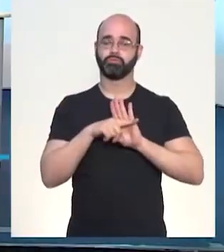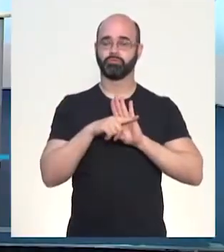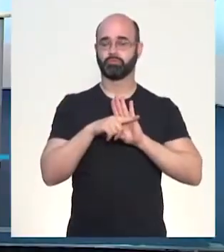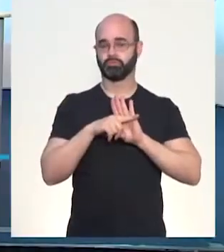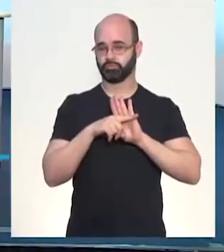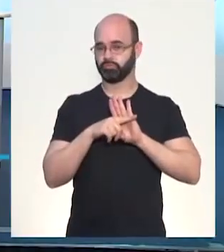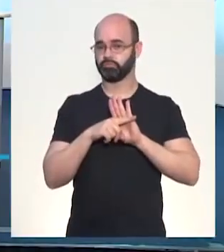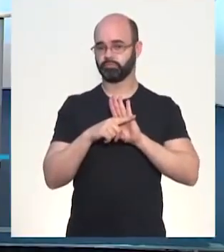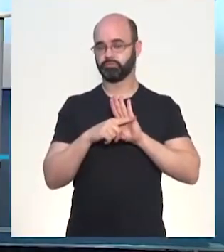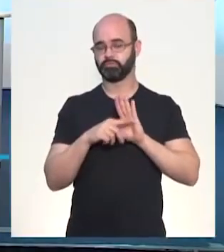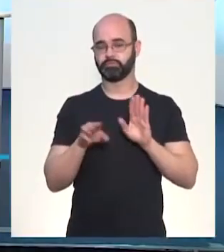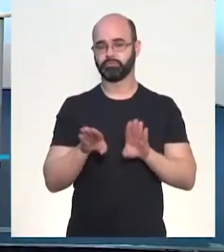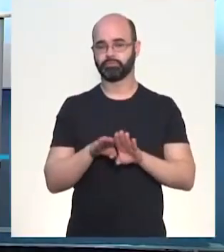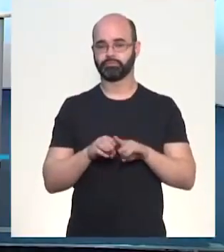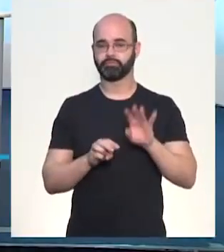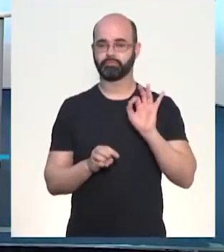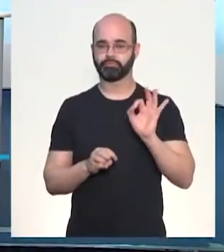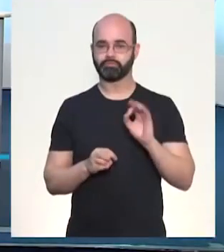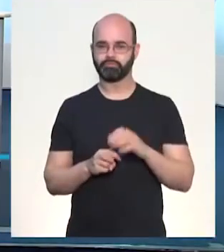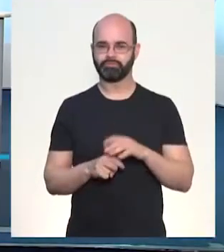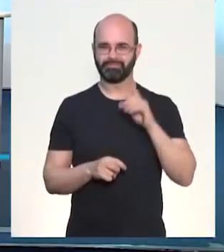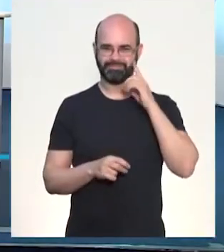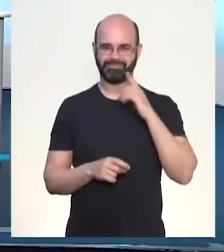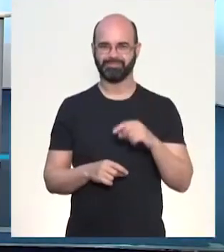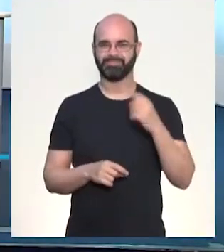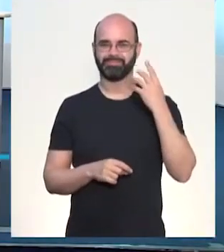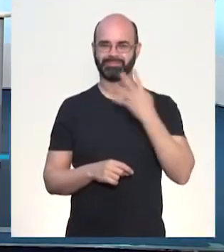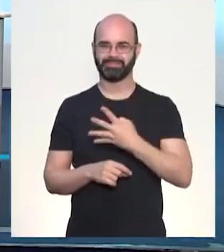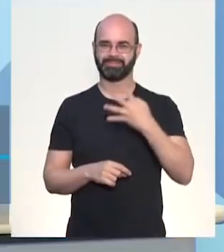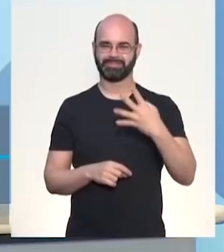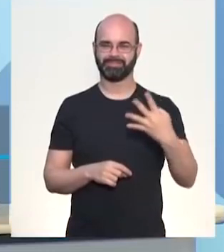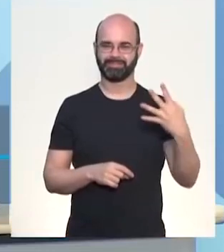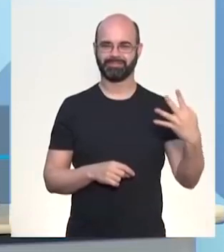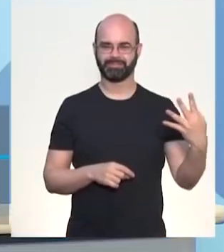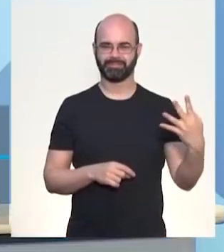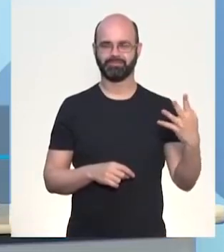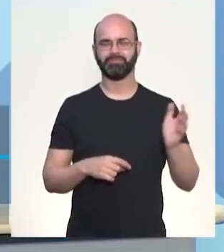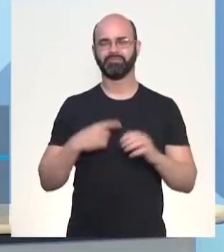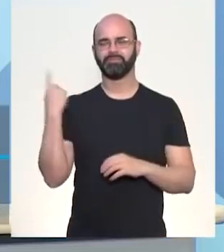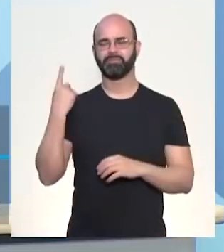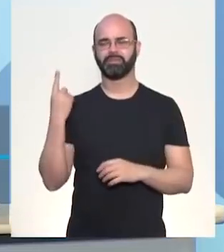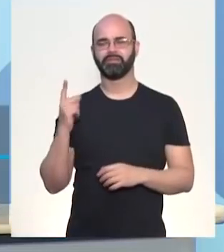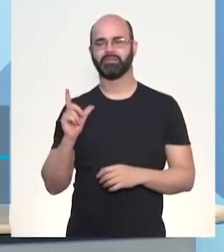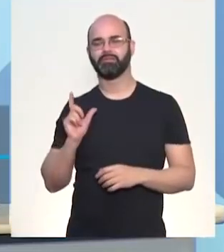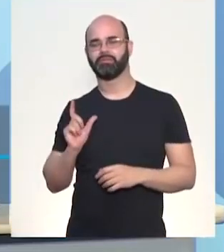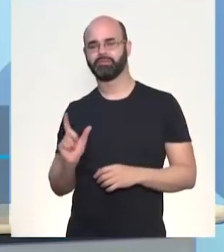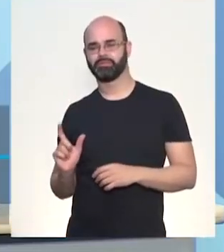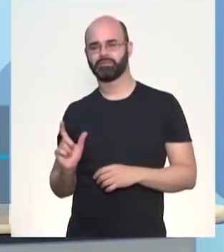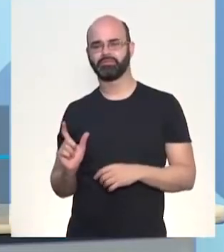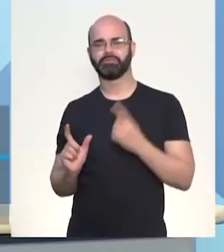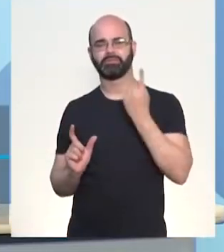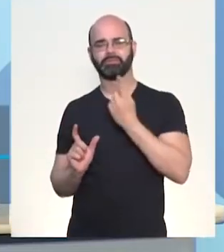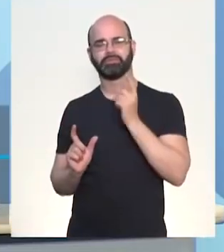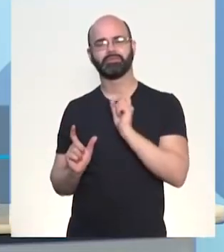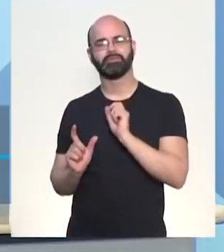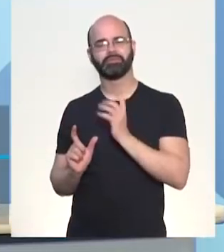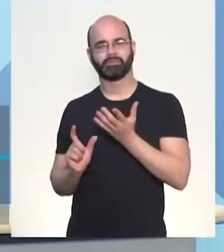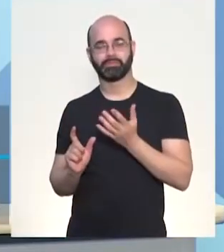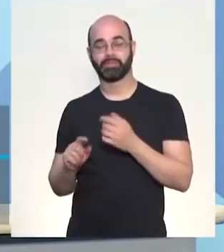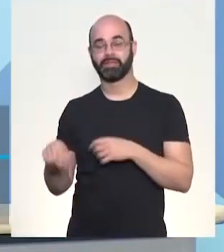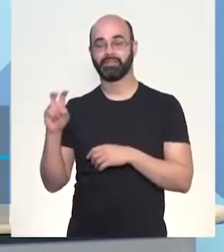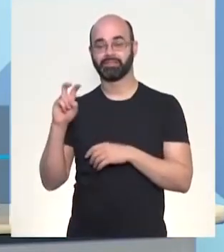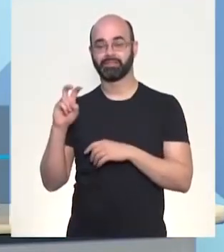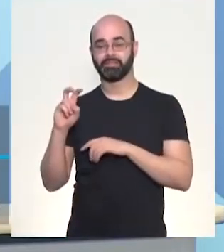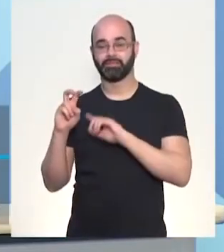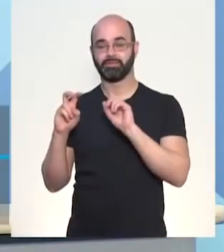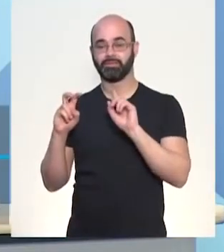caso. subtraída, isso. Vocês já observaram que está de 4 em 4, né? E o que aconteceu com o primeiro termo? Nossa, logo no primeiro você já viu que somou 5. Então,